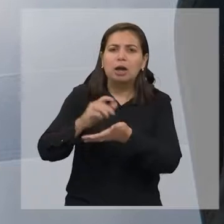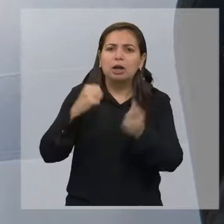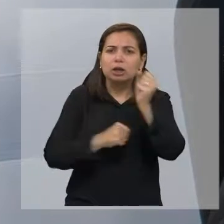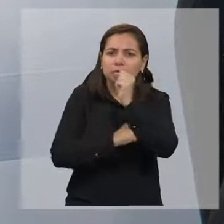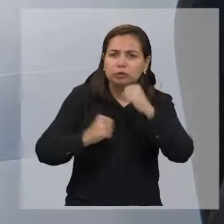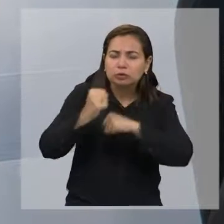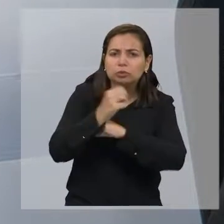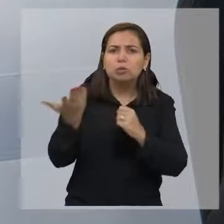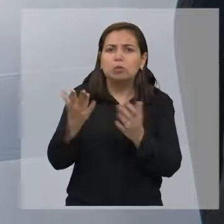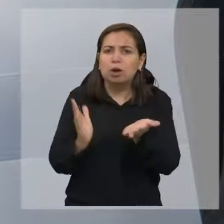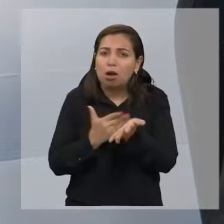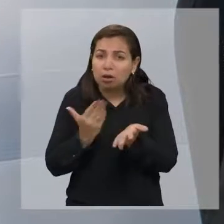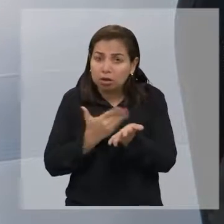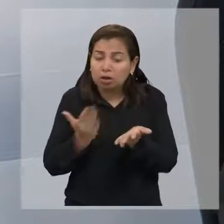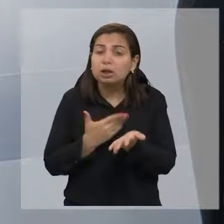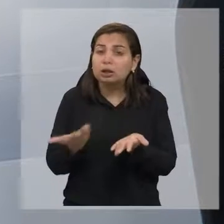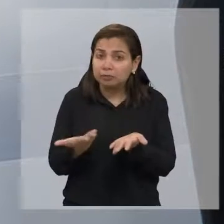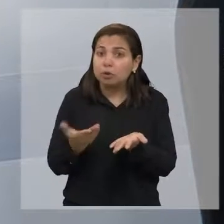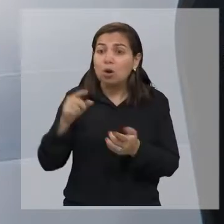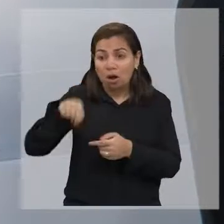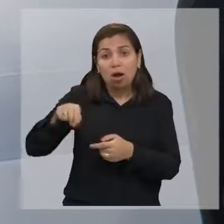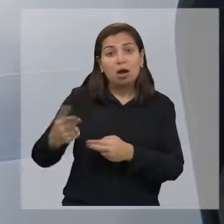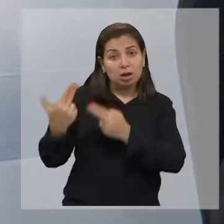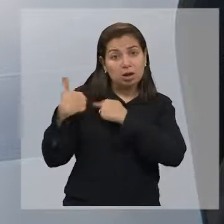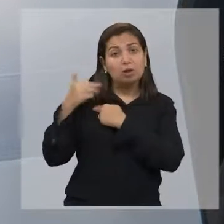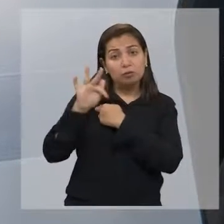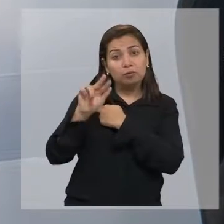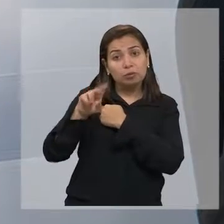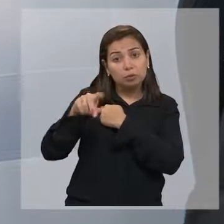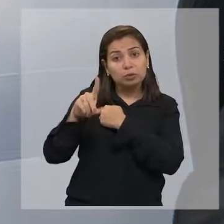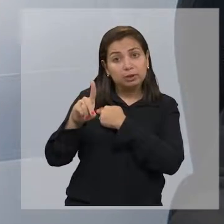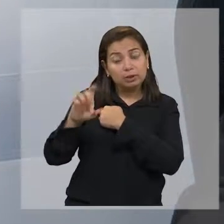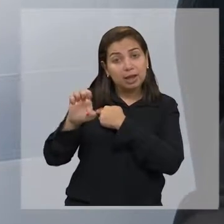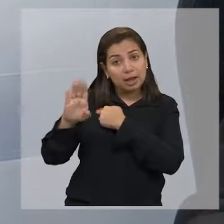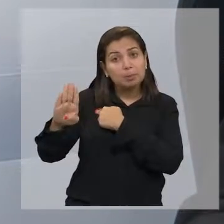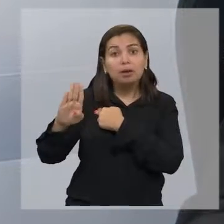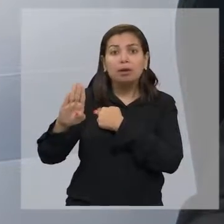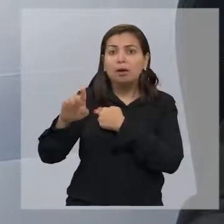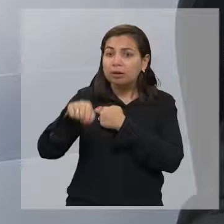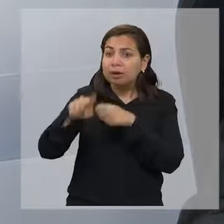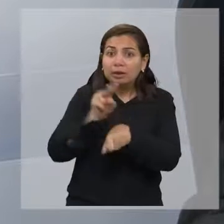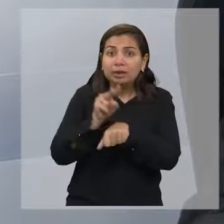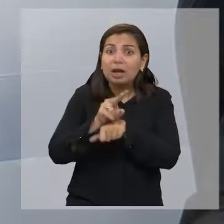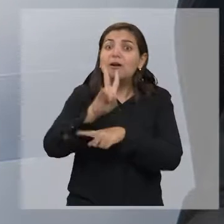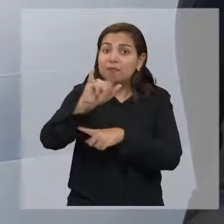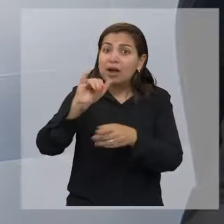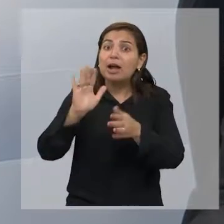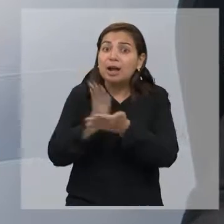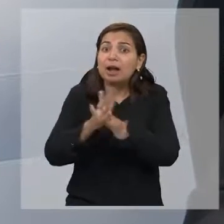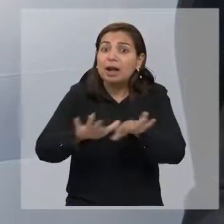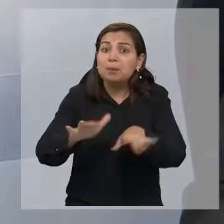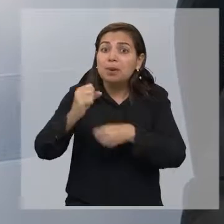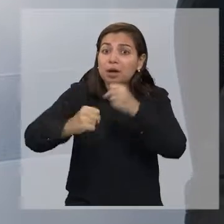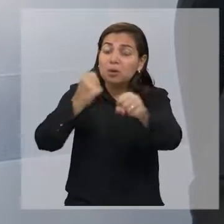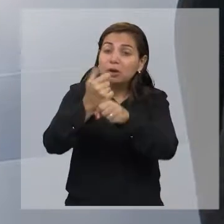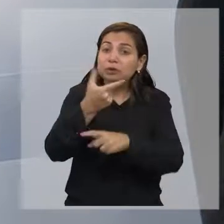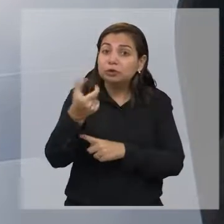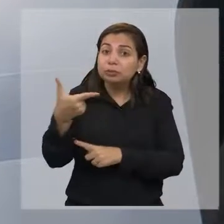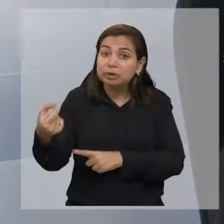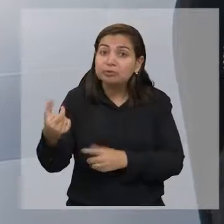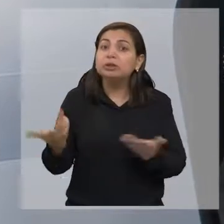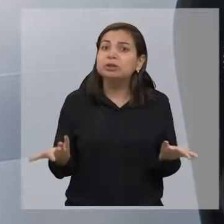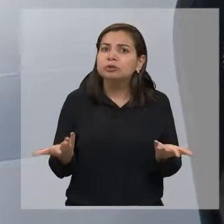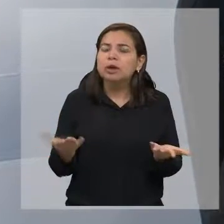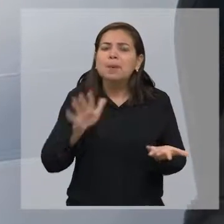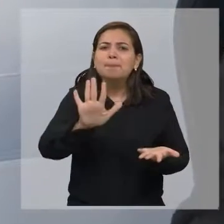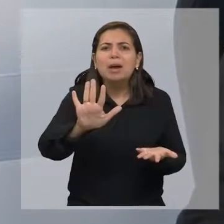infraestrutura, pelo livro didático. O Fundeb é temporário, vai acabar no próximo ano, em 2020. Em 2020, Em 2020. E não